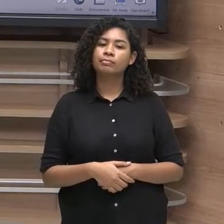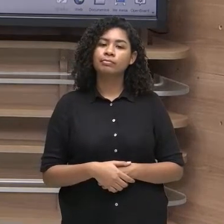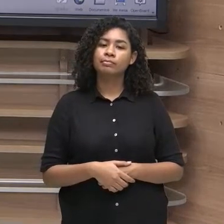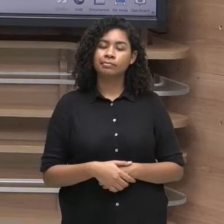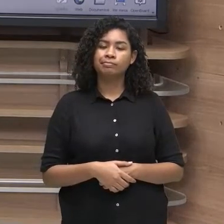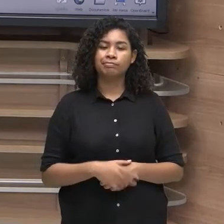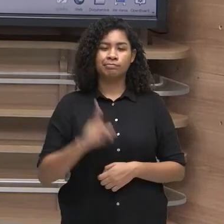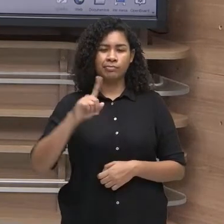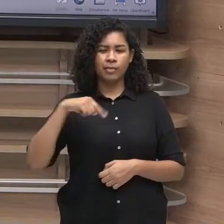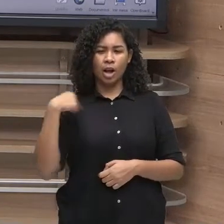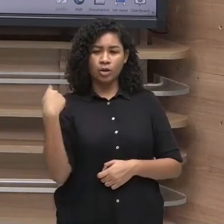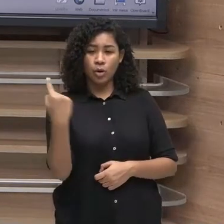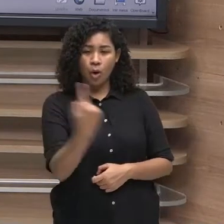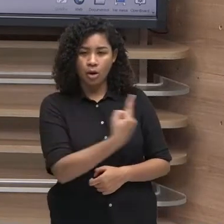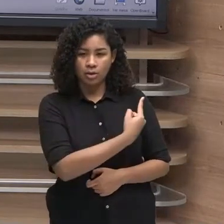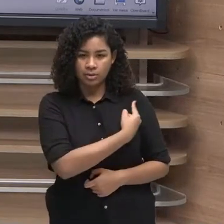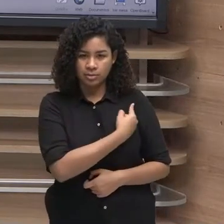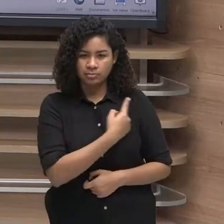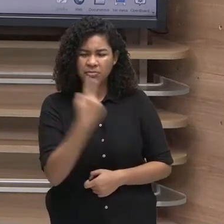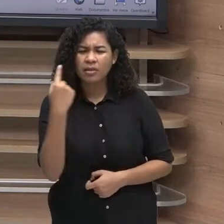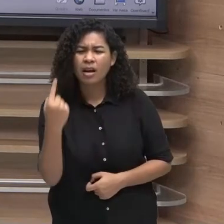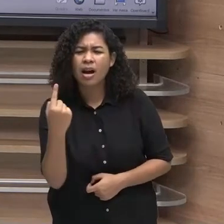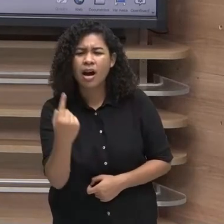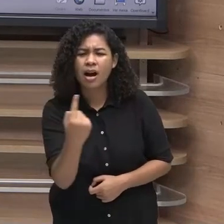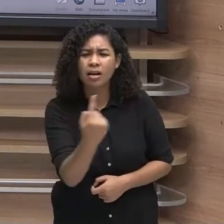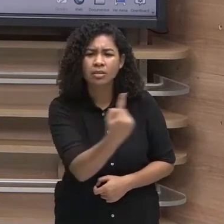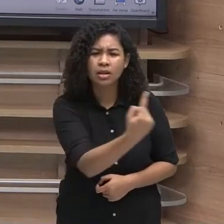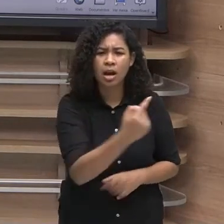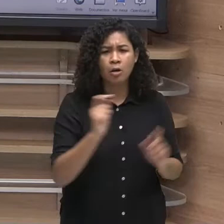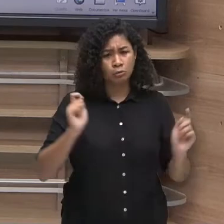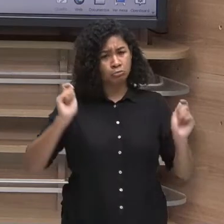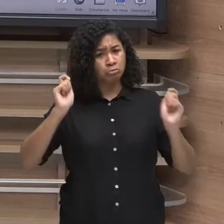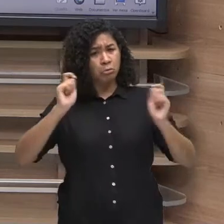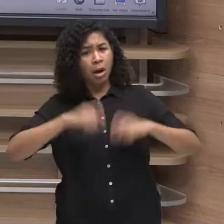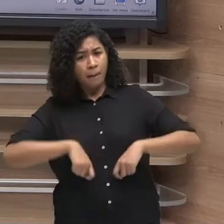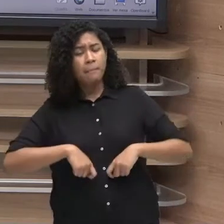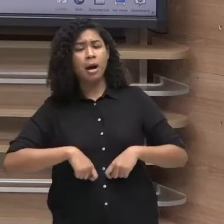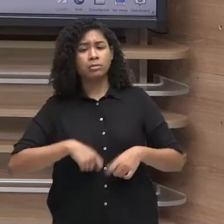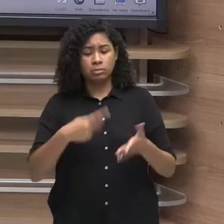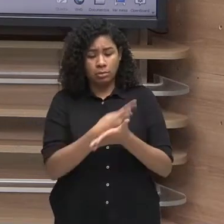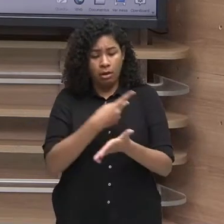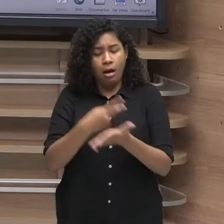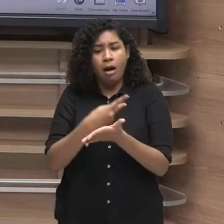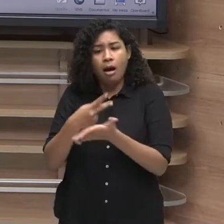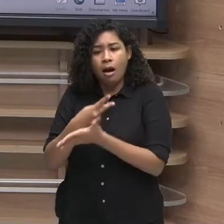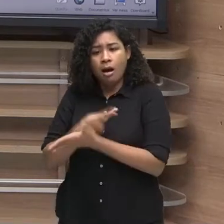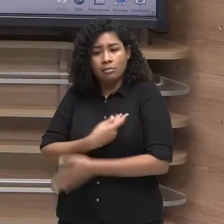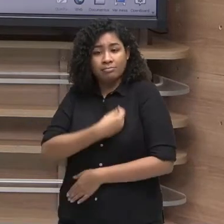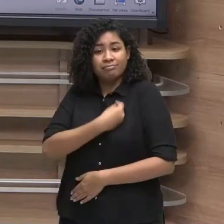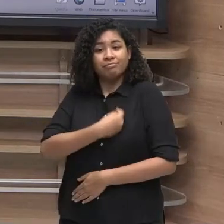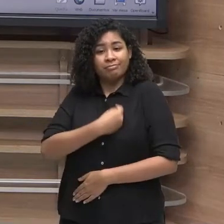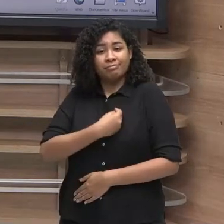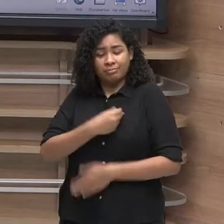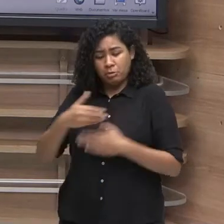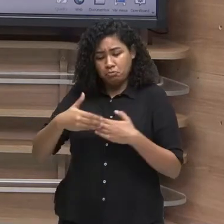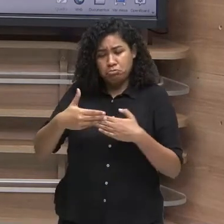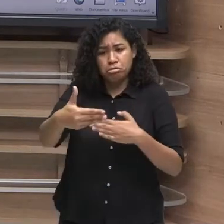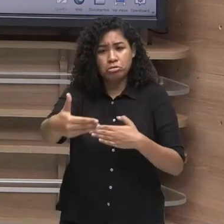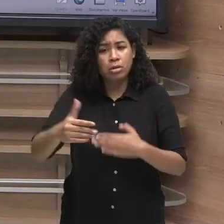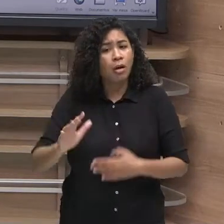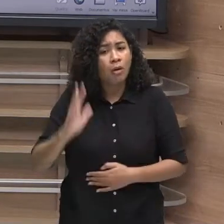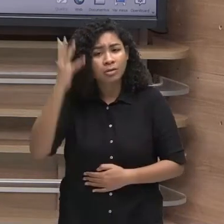Todos nós estamos à mercê de cometer erros na vida, de não termos